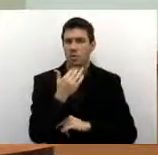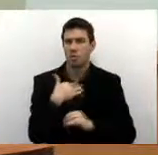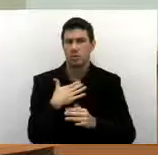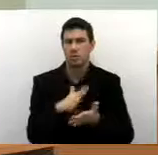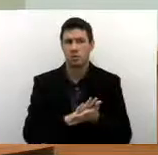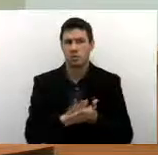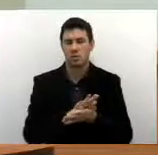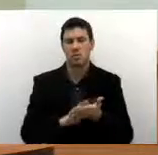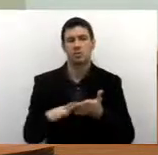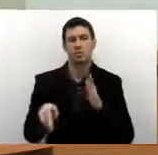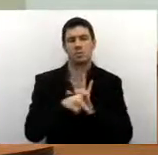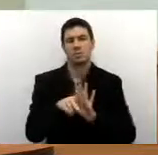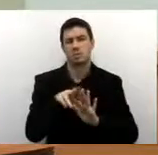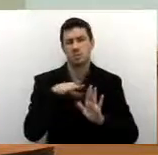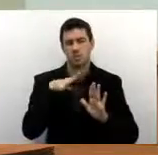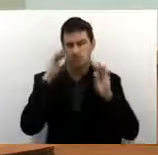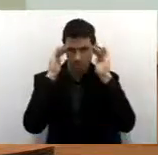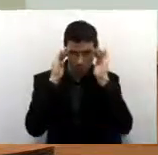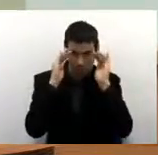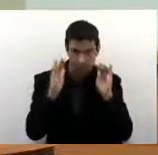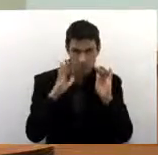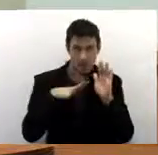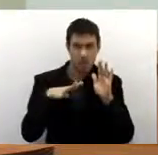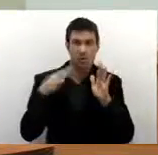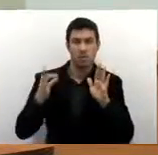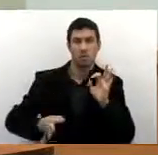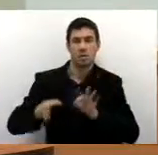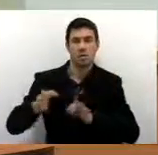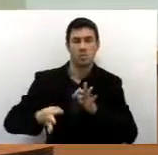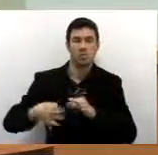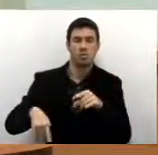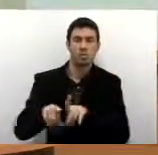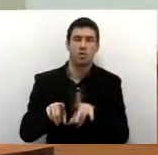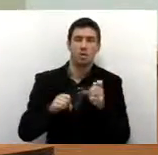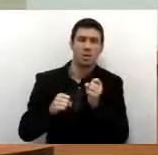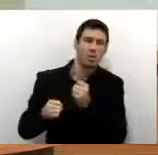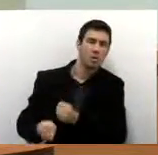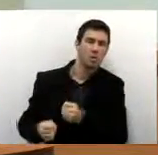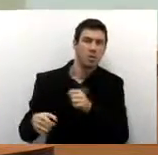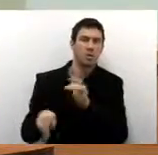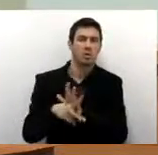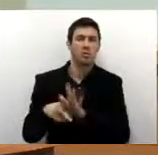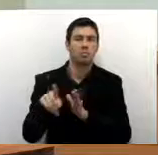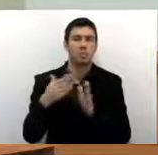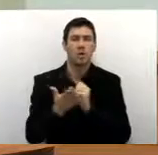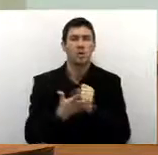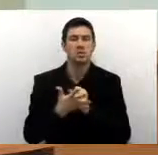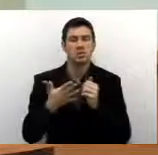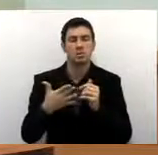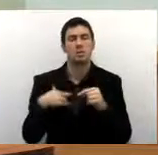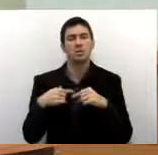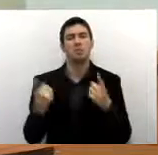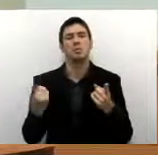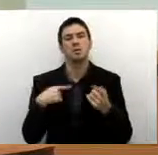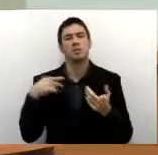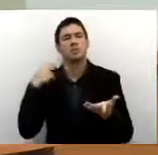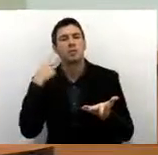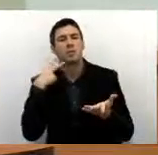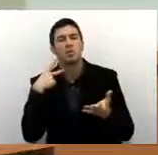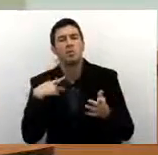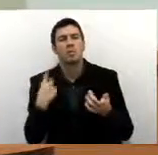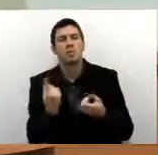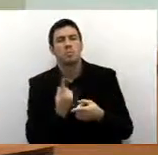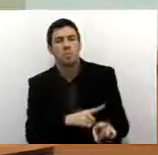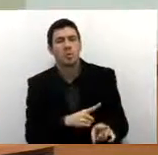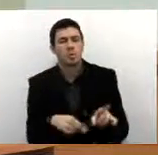para defender prefeito, respeito o poder executivo e respeito cada vereador que faz parte da base, mas também como vereador, membro da oposição e líder